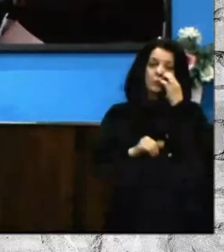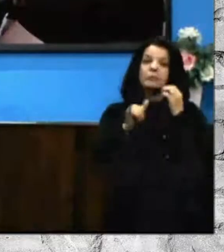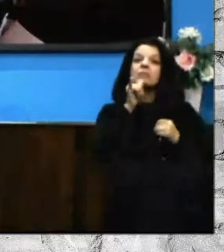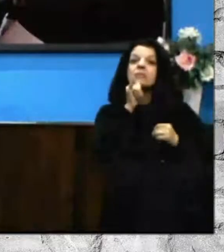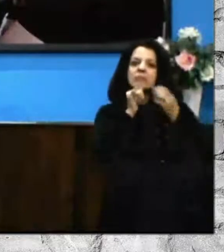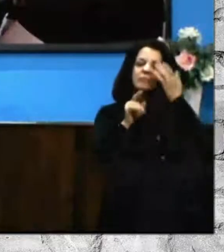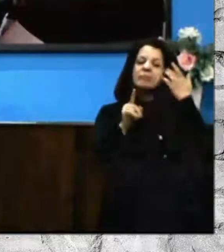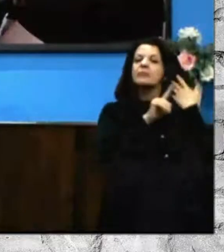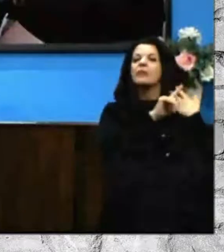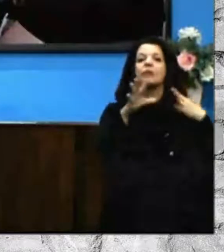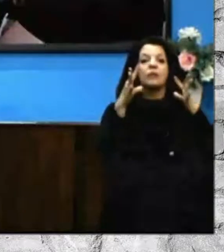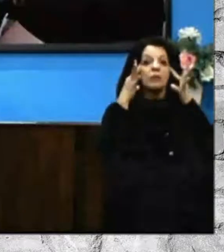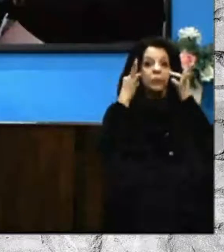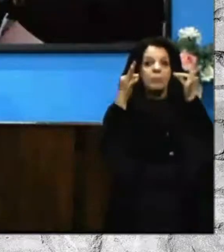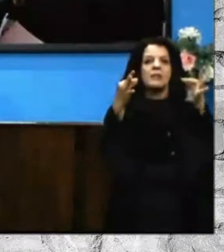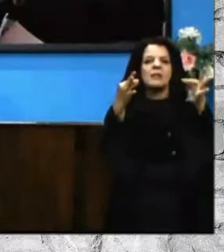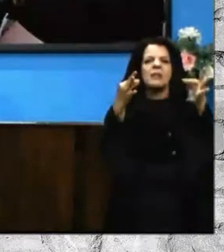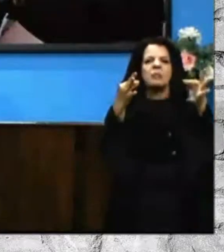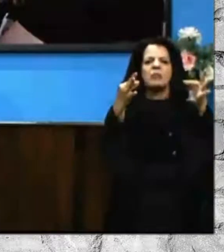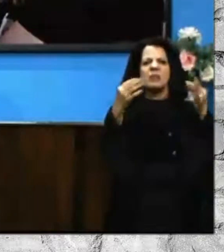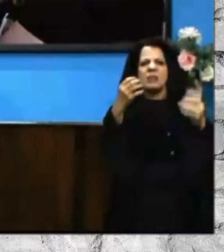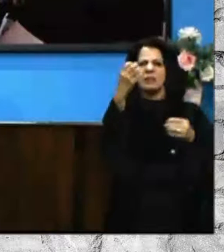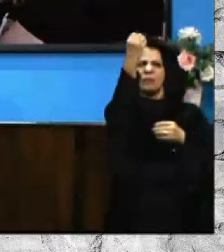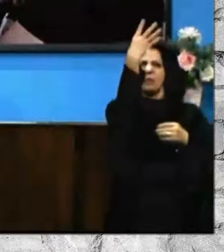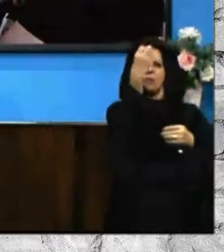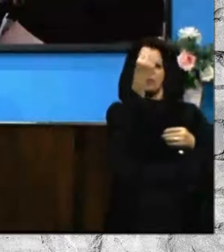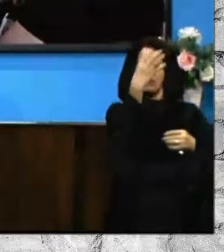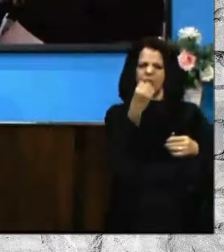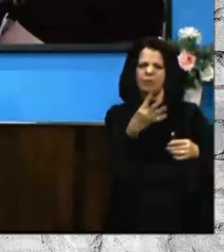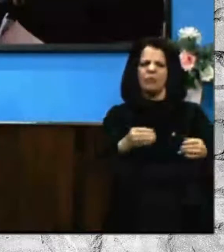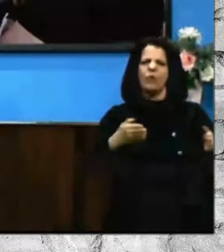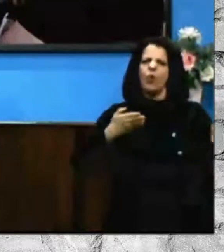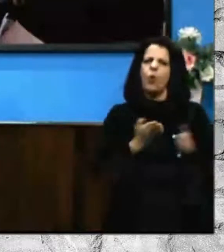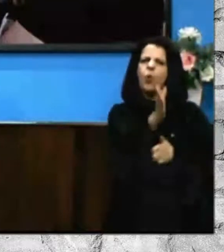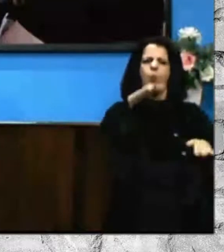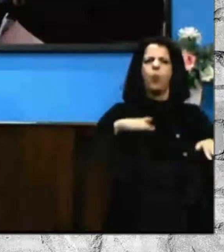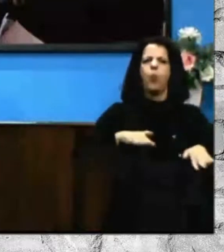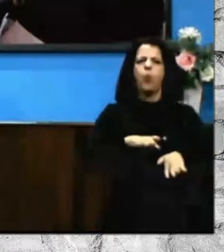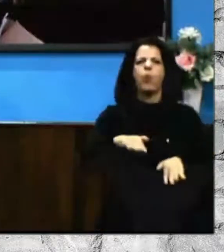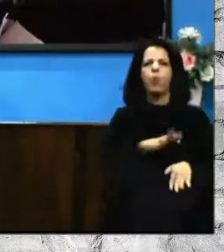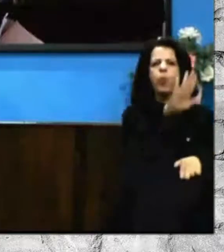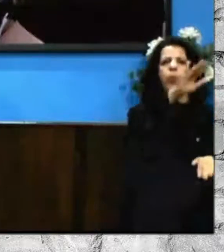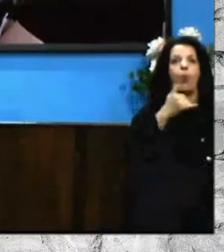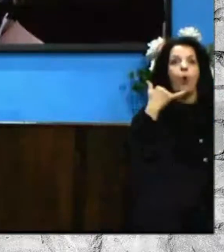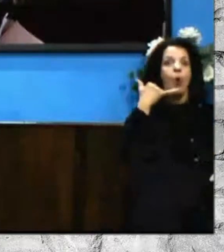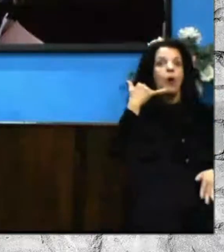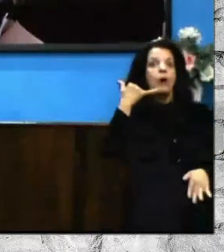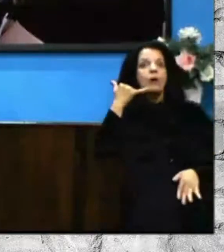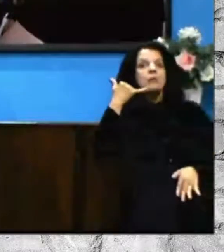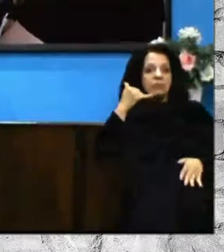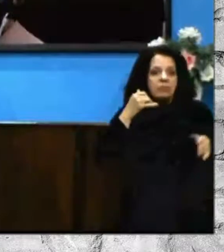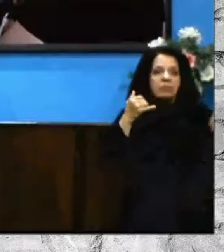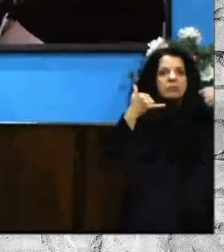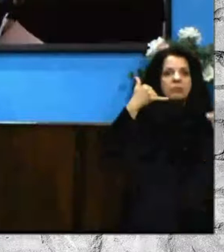prestamos atenção quando dirigimos, avançando o sinal, desrespeitando as placas, falando ao celular, não é? Algumas pessoas